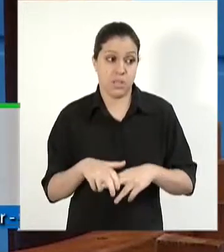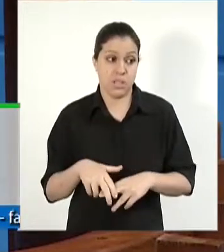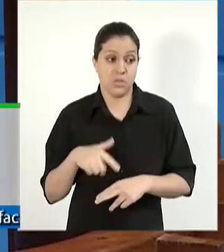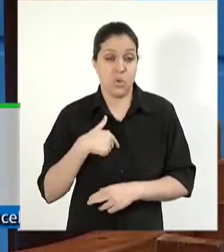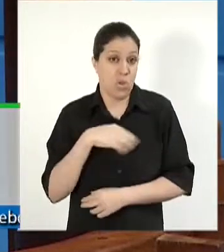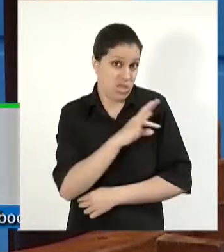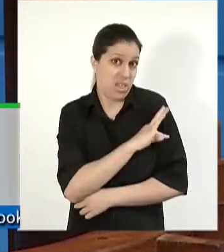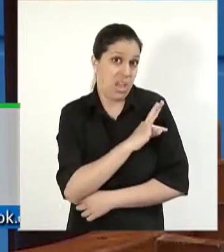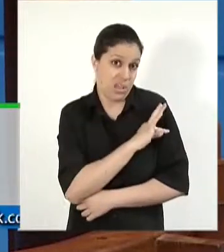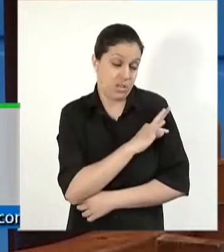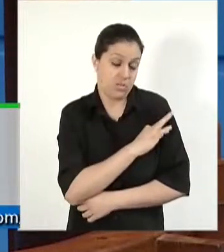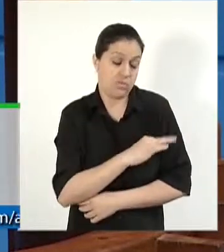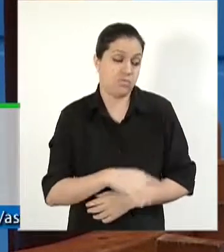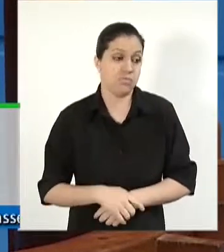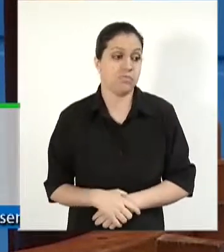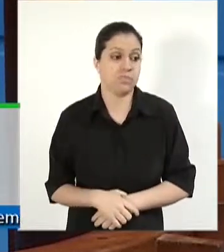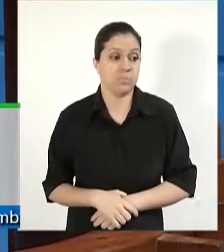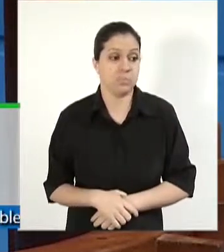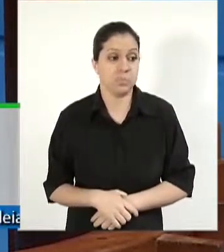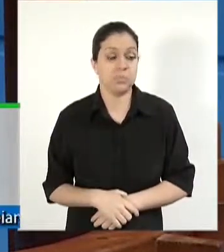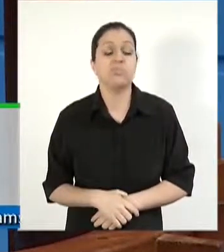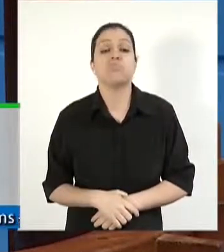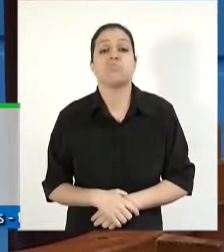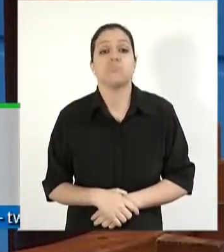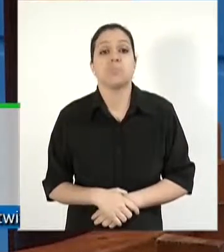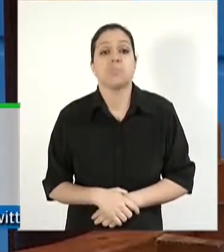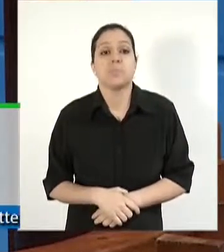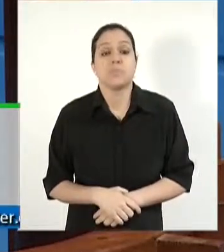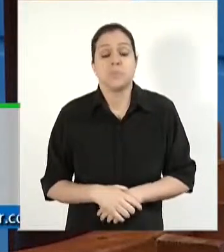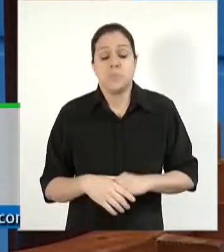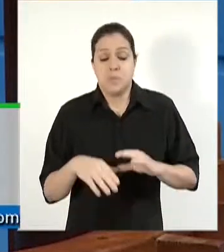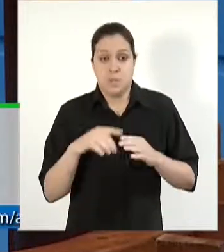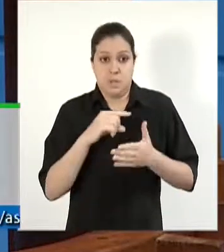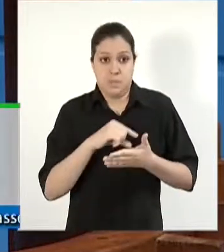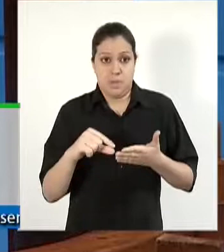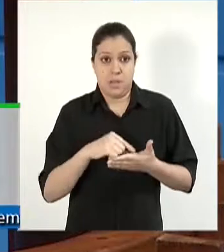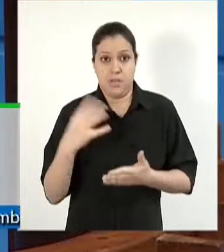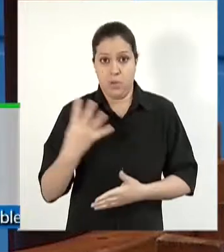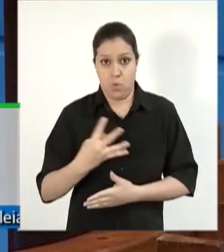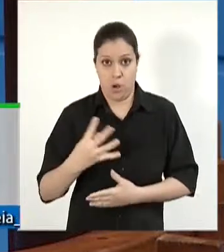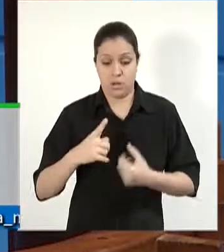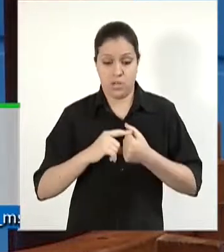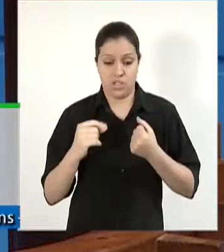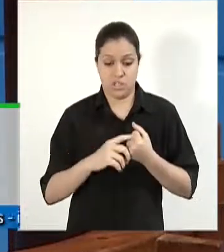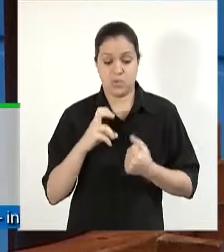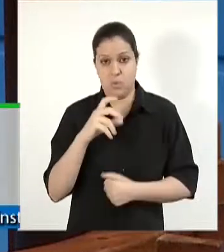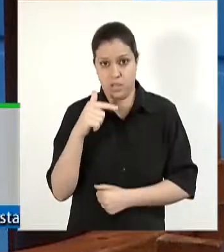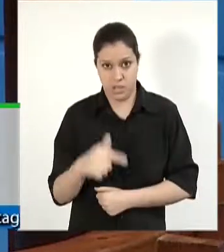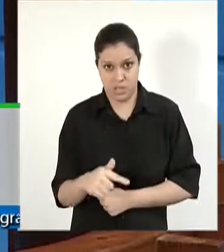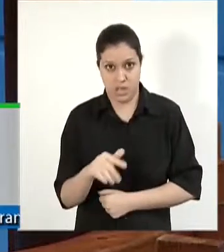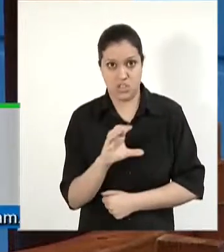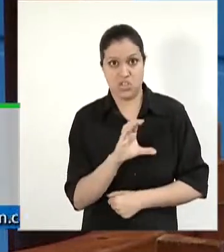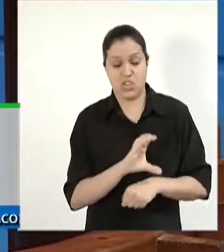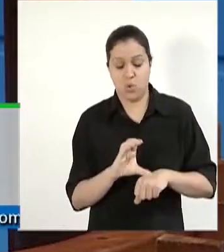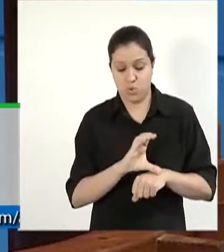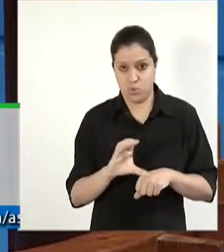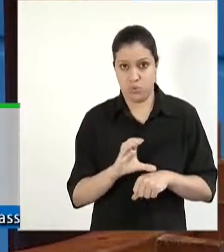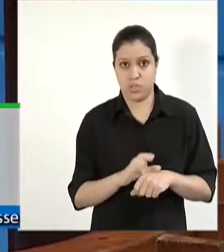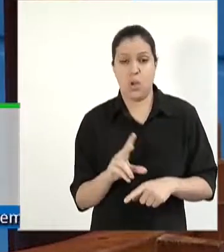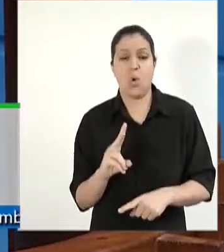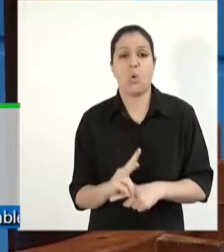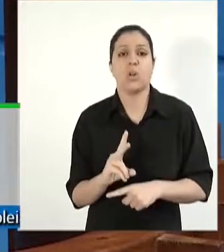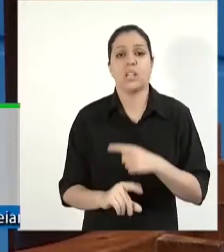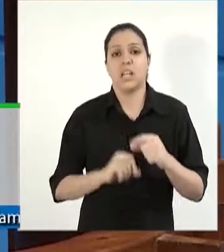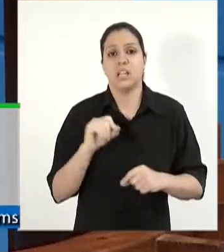político. A norma do parágrafo 4º, artigo 57 da Constituição, que, cuidando da eleição das